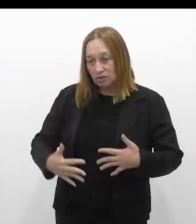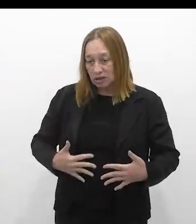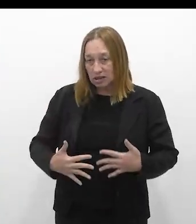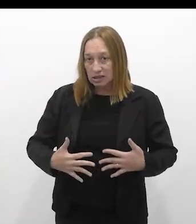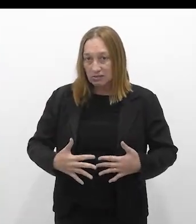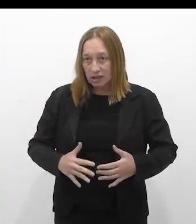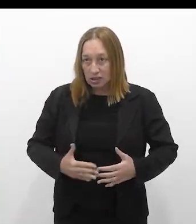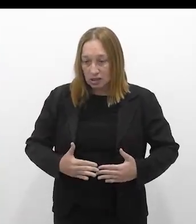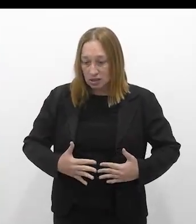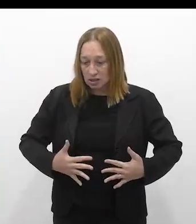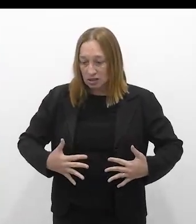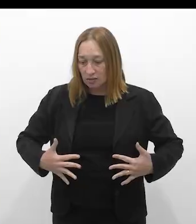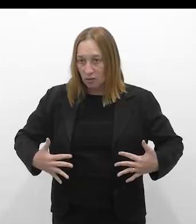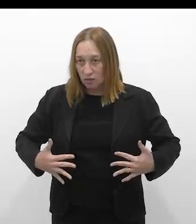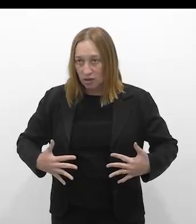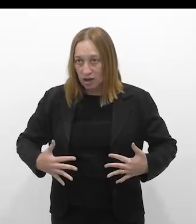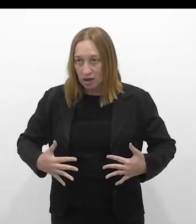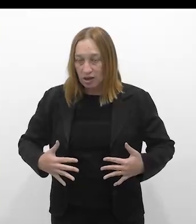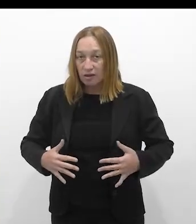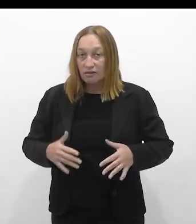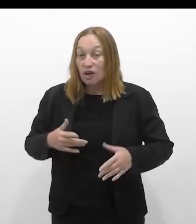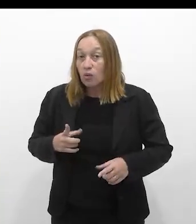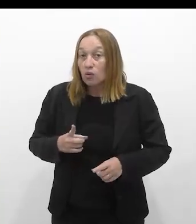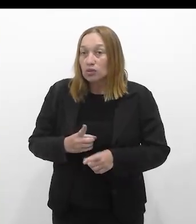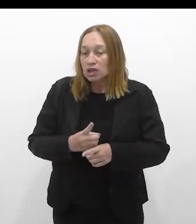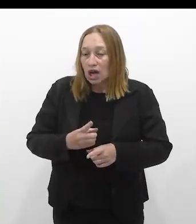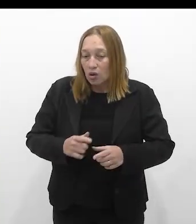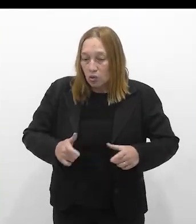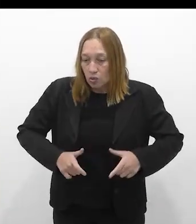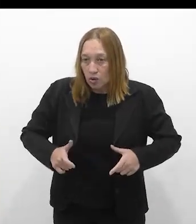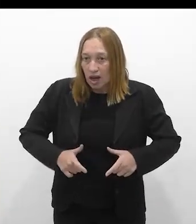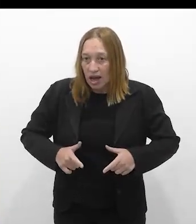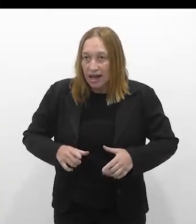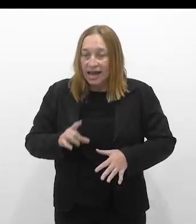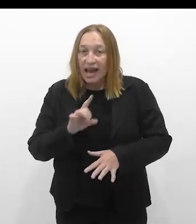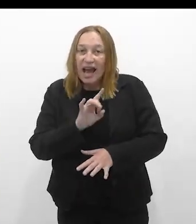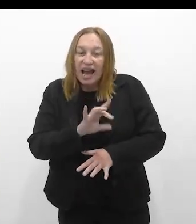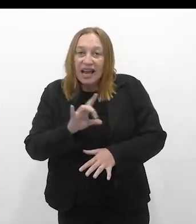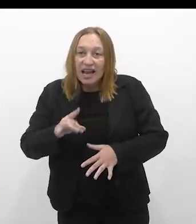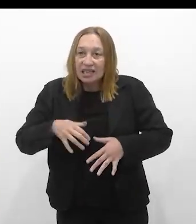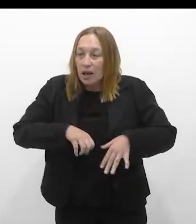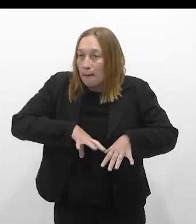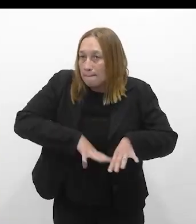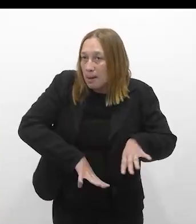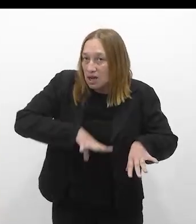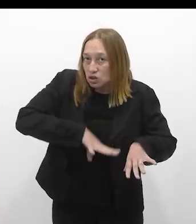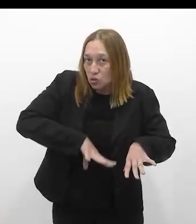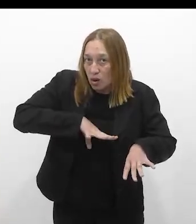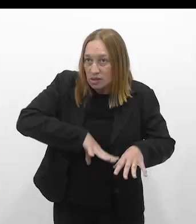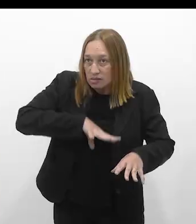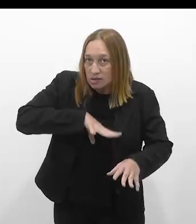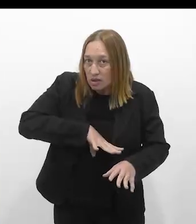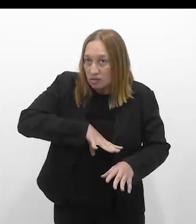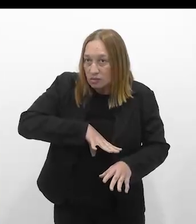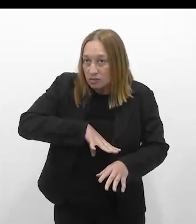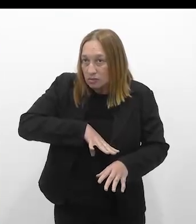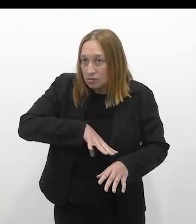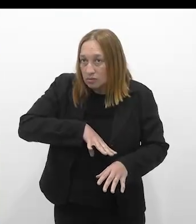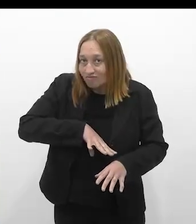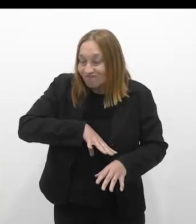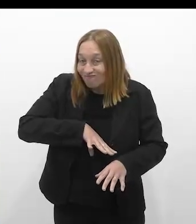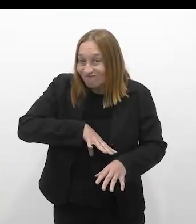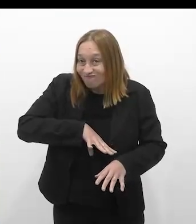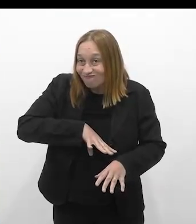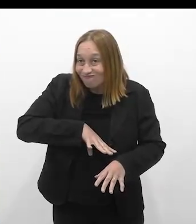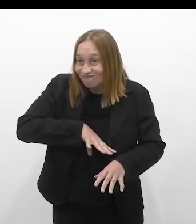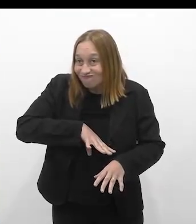ele dá um jeito de arrumar o lugar dele, e a cada menstruação que a mulher menstrua, ela